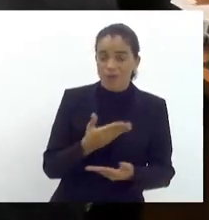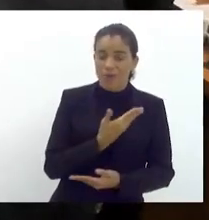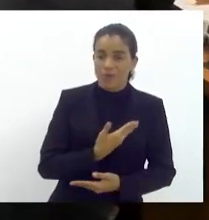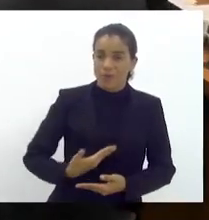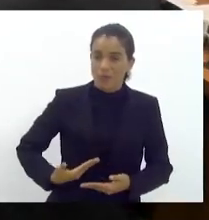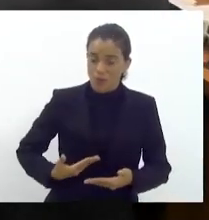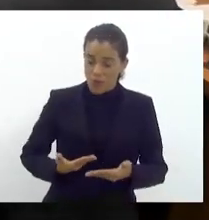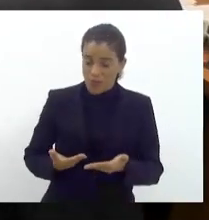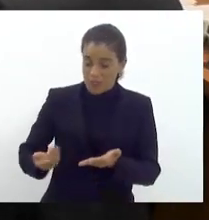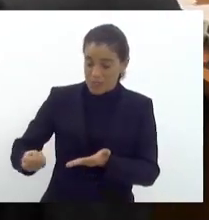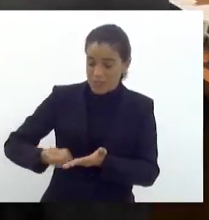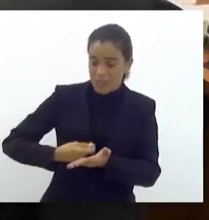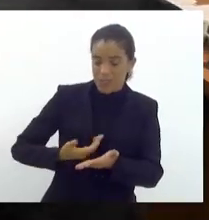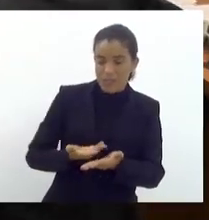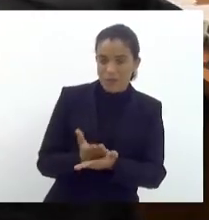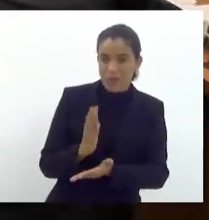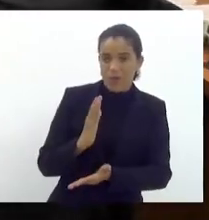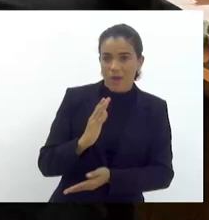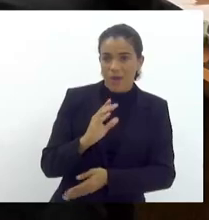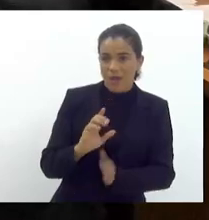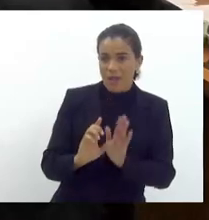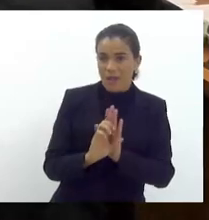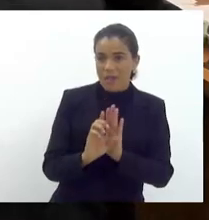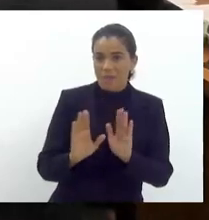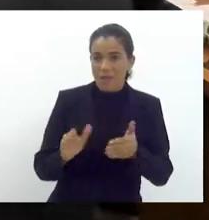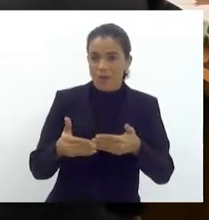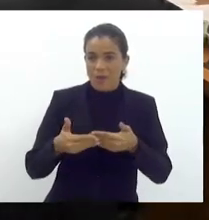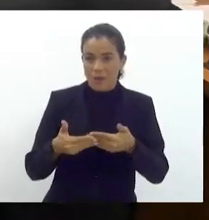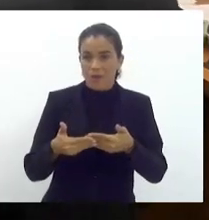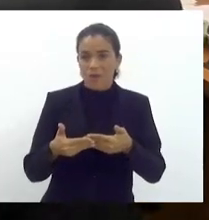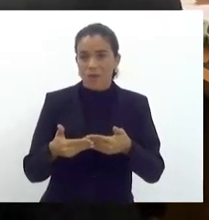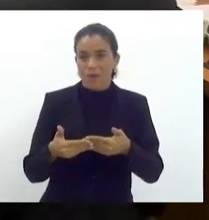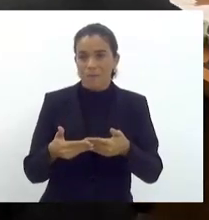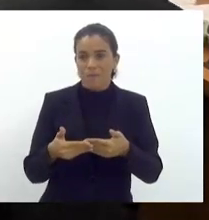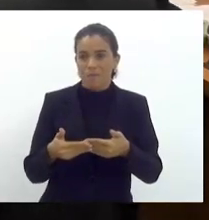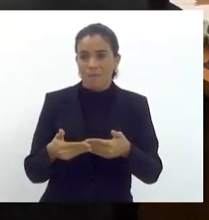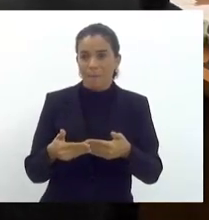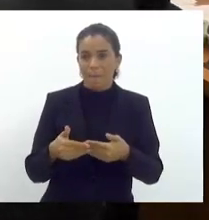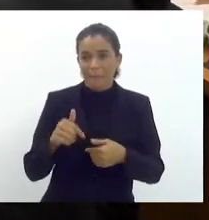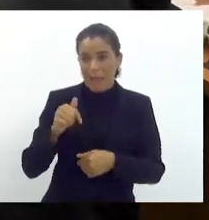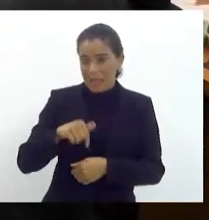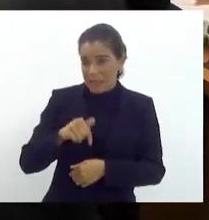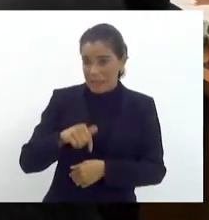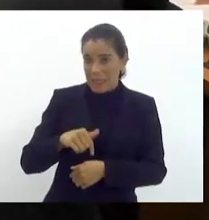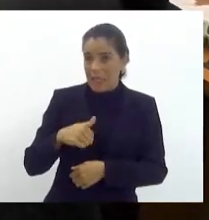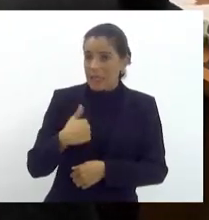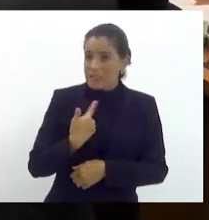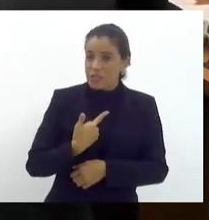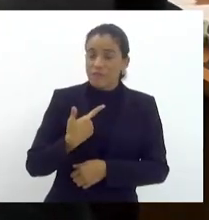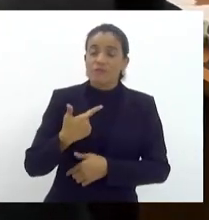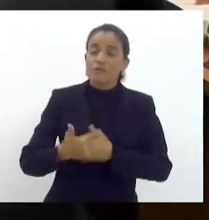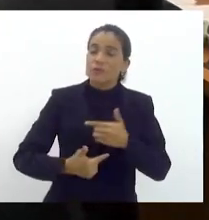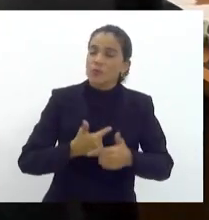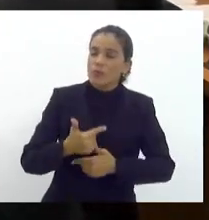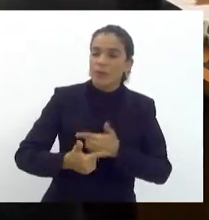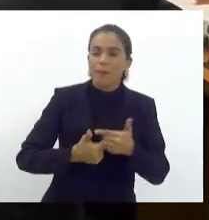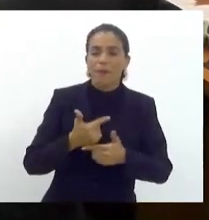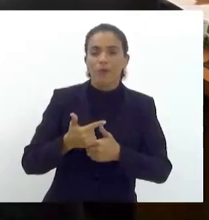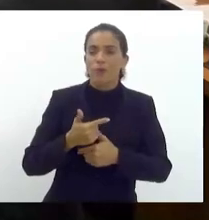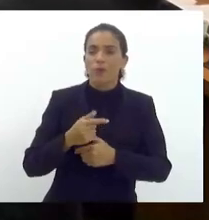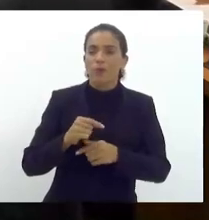sancionou a lei para concluir por favor para concluir então aqui a gente está fazendo um exercício de não